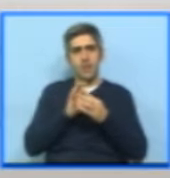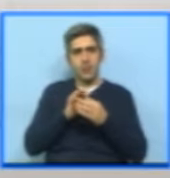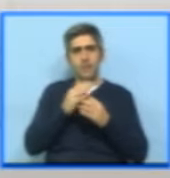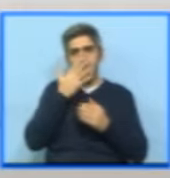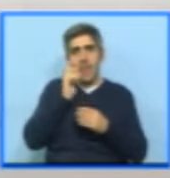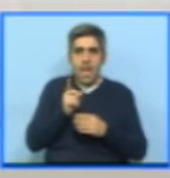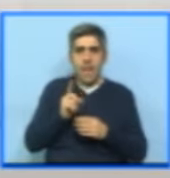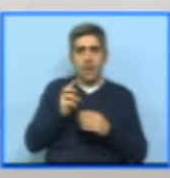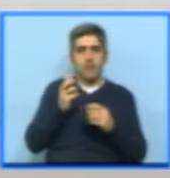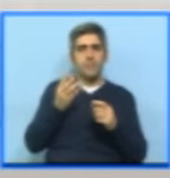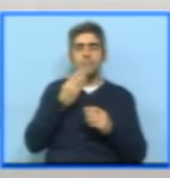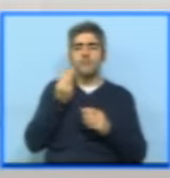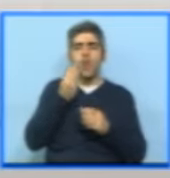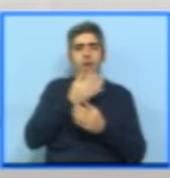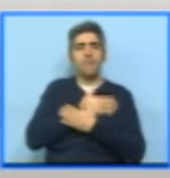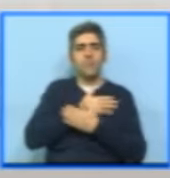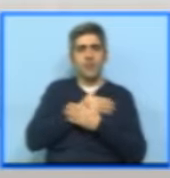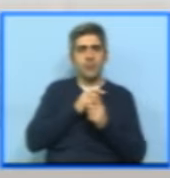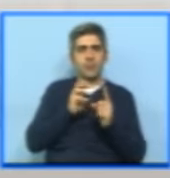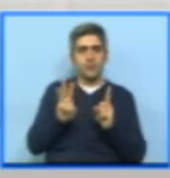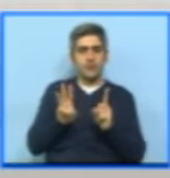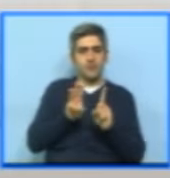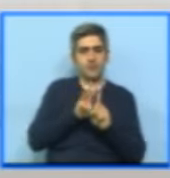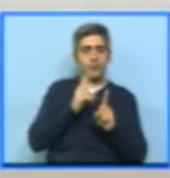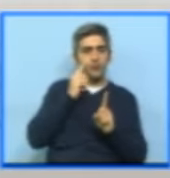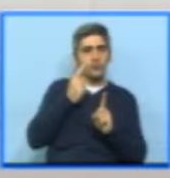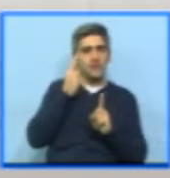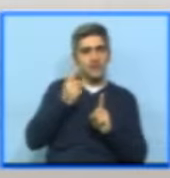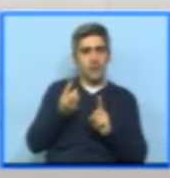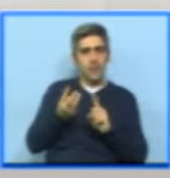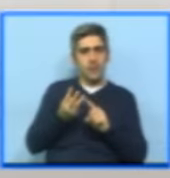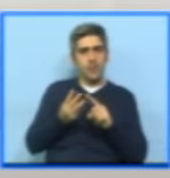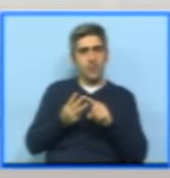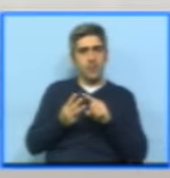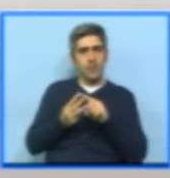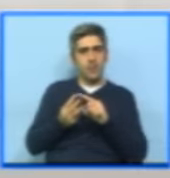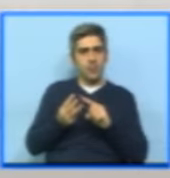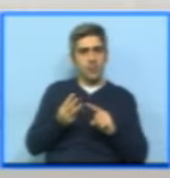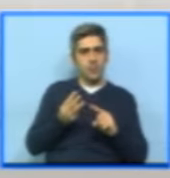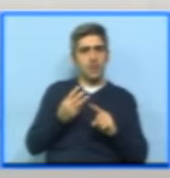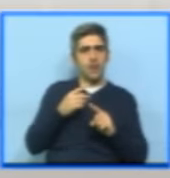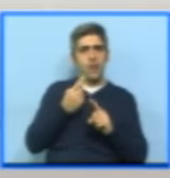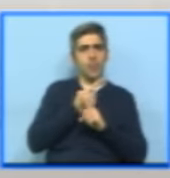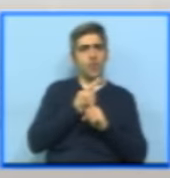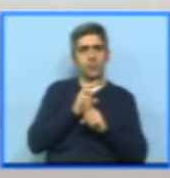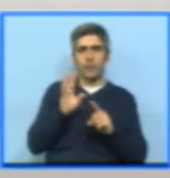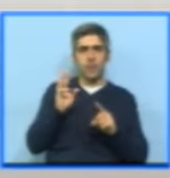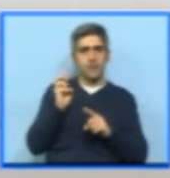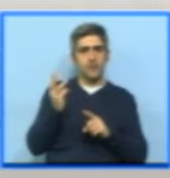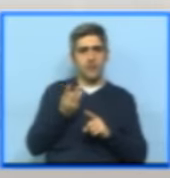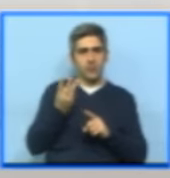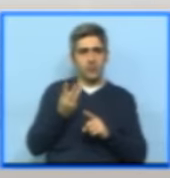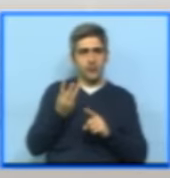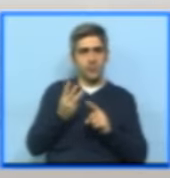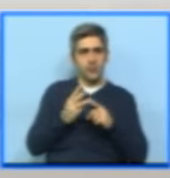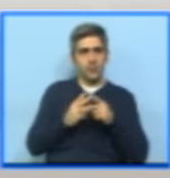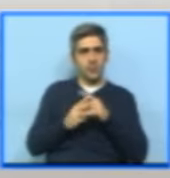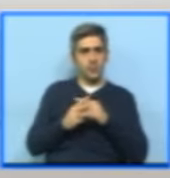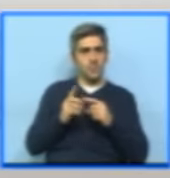Evangelhos, que eram amigos com uma predileção especial, porque Jesus tinha uma predileção especial. Há coisas que só estes 3, não é? Portanto,